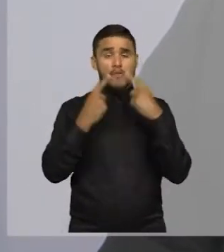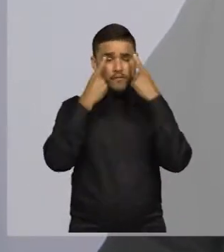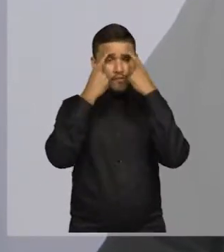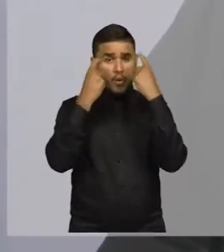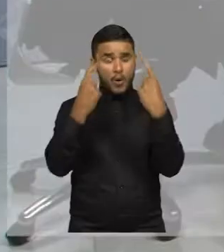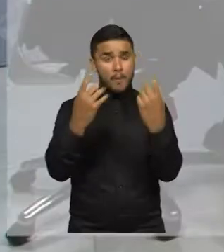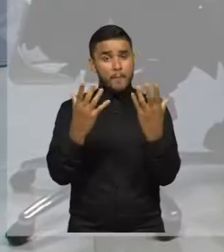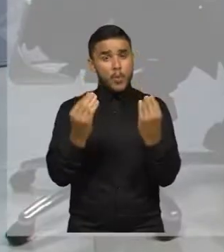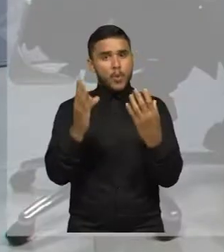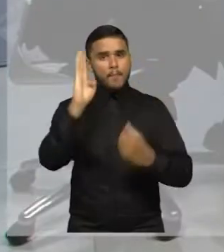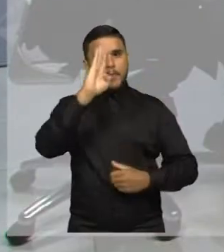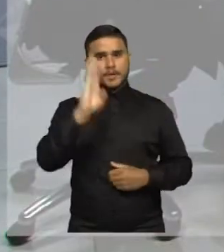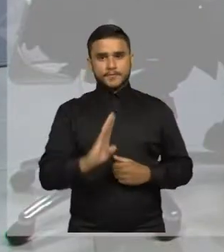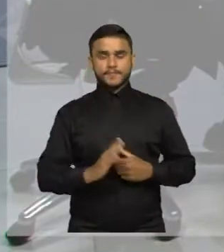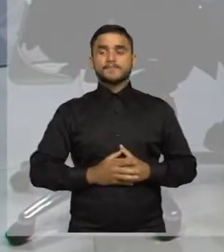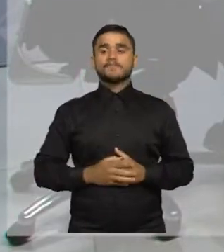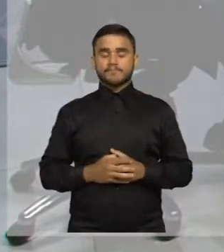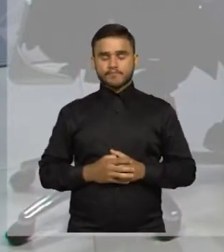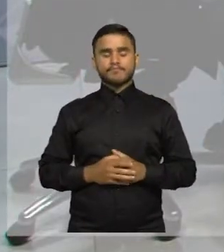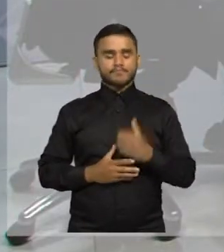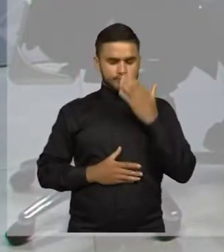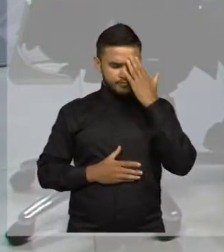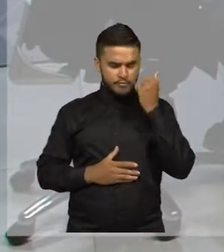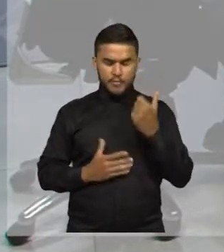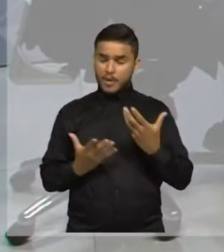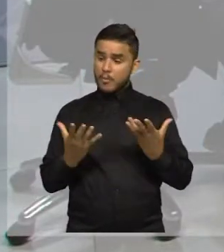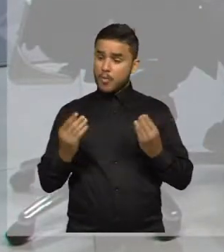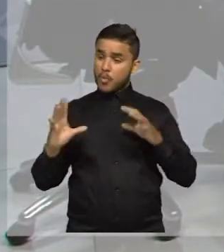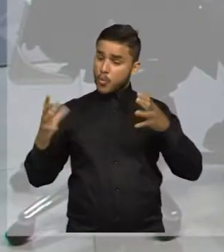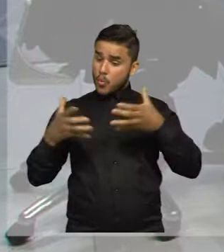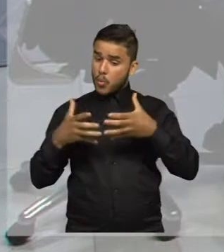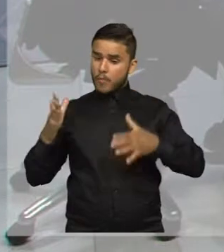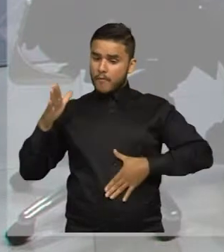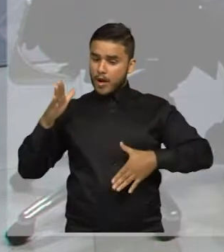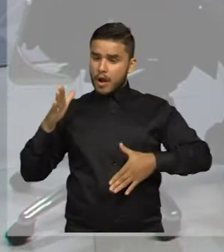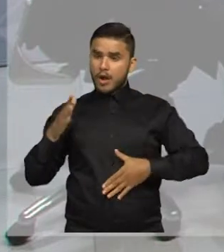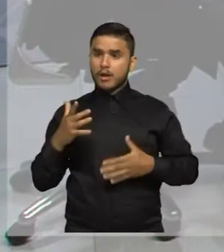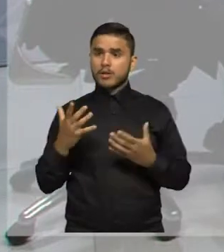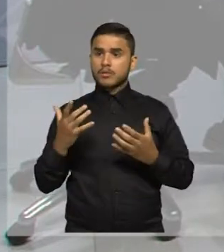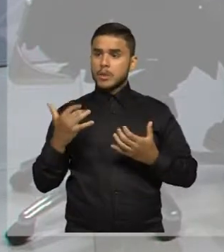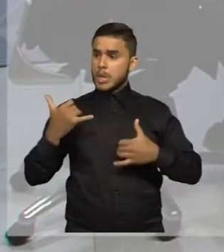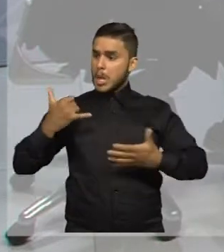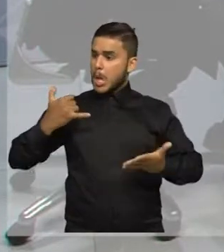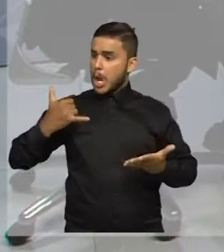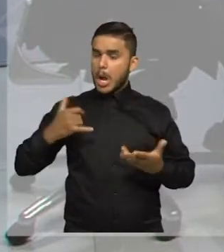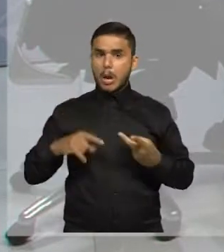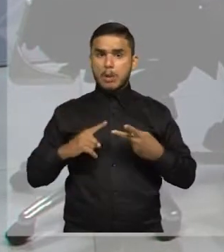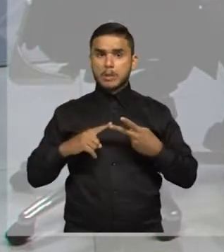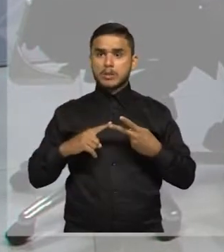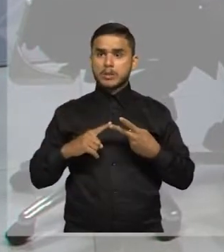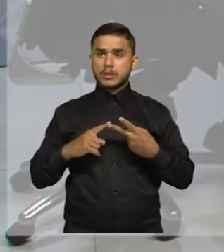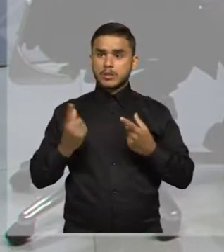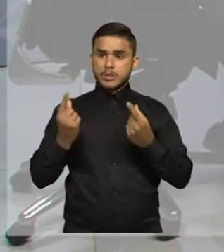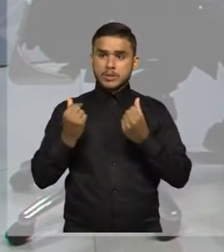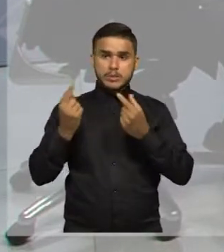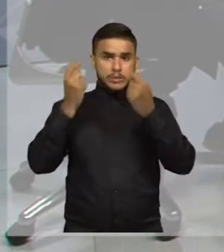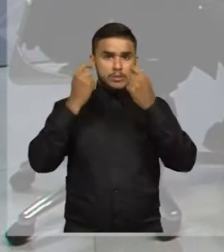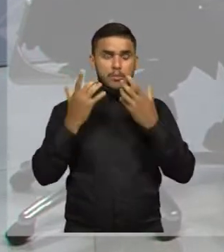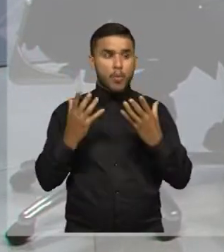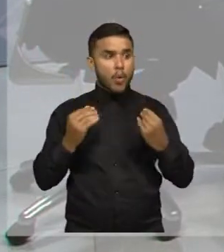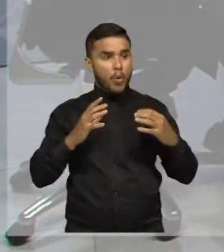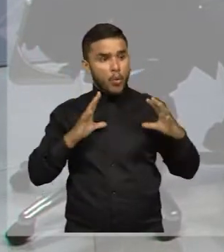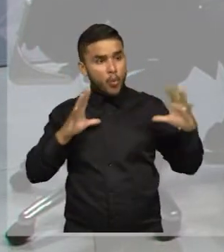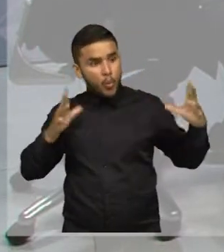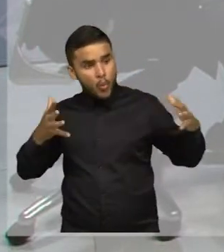violência urbana, um crime organizado, sofisticado, bem armado, enfim, um exército. O